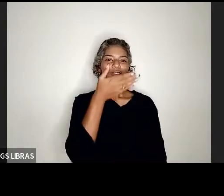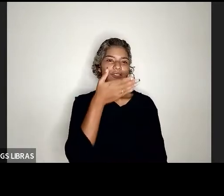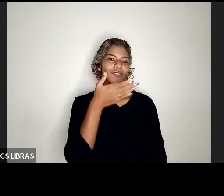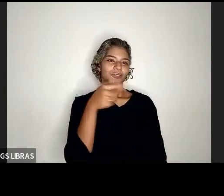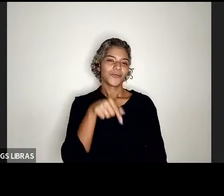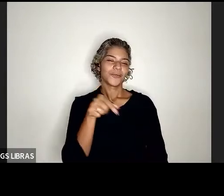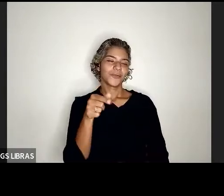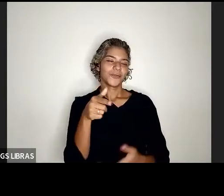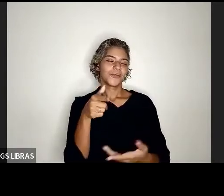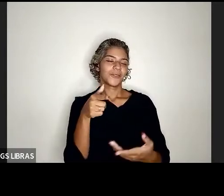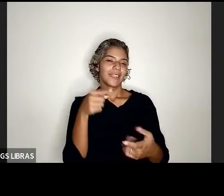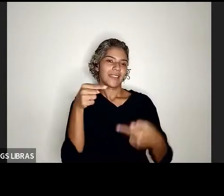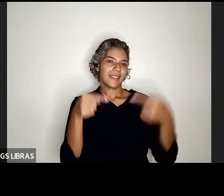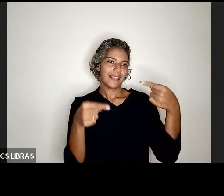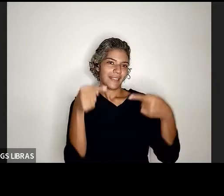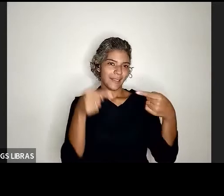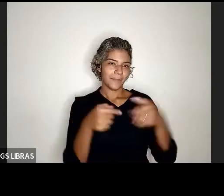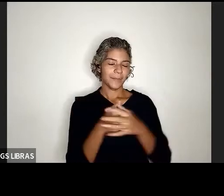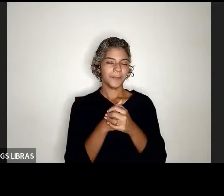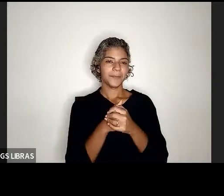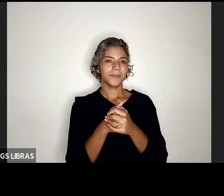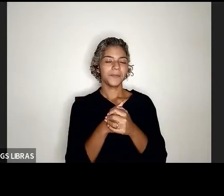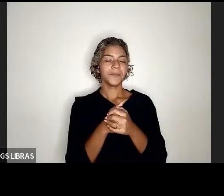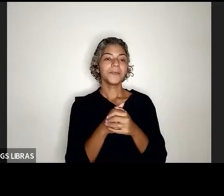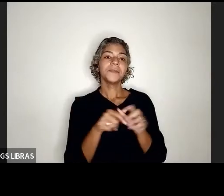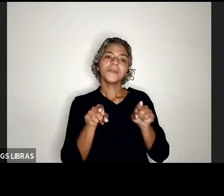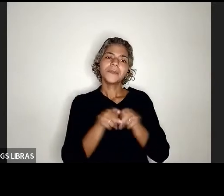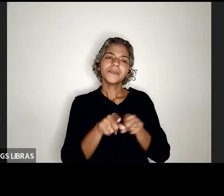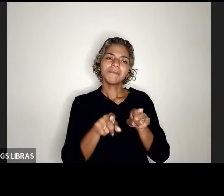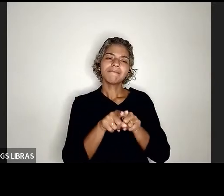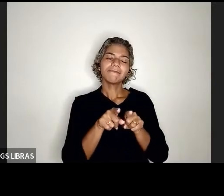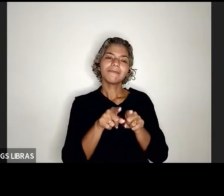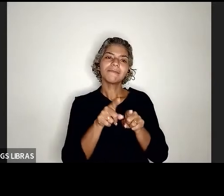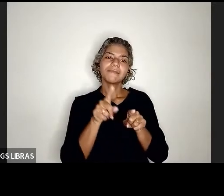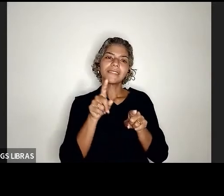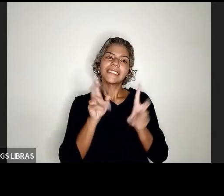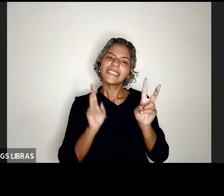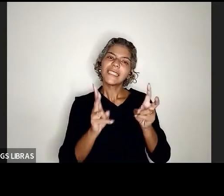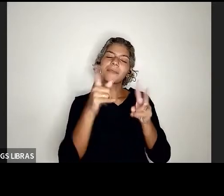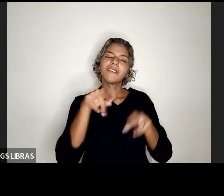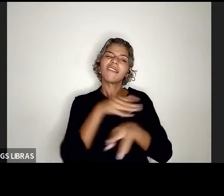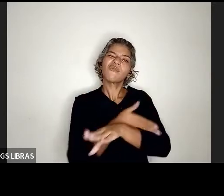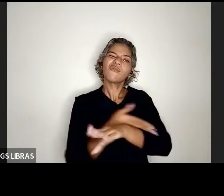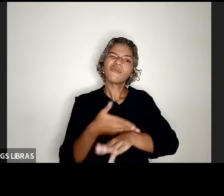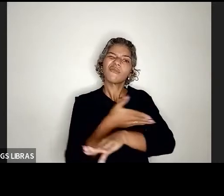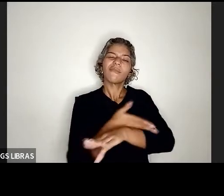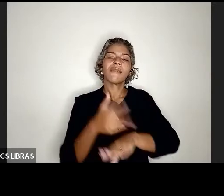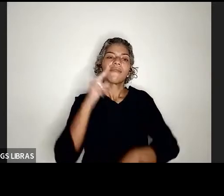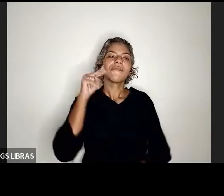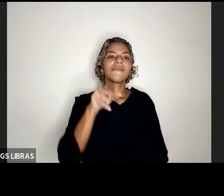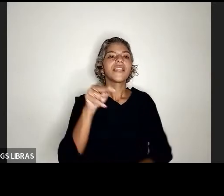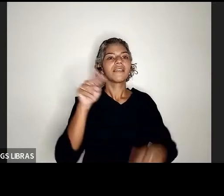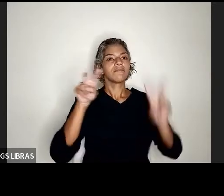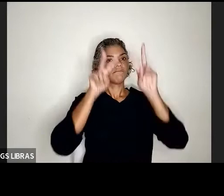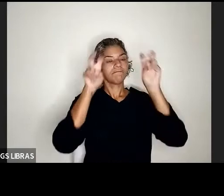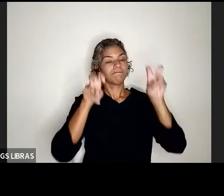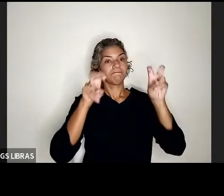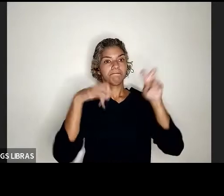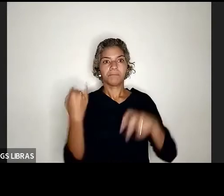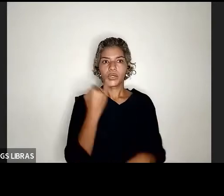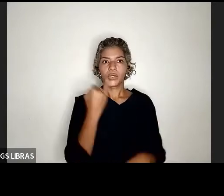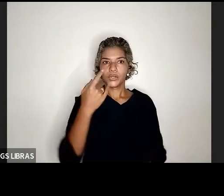muito bom ver essa abertura de um tema tão importante para nós